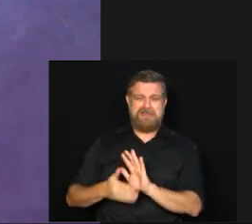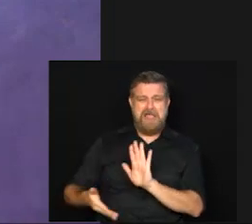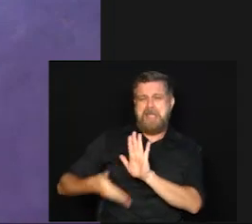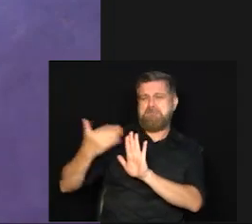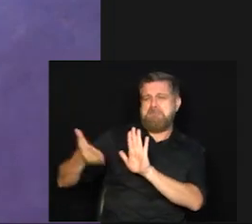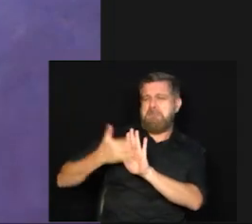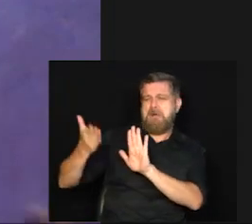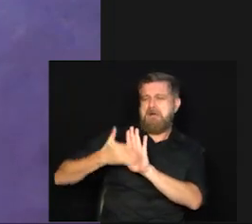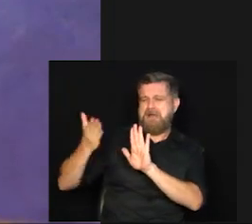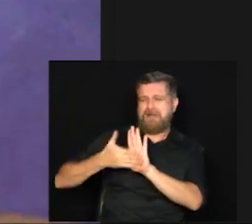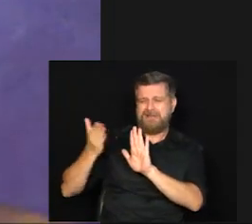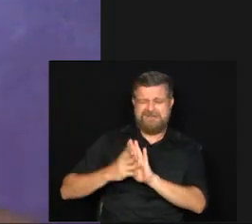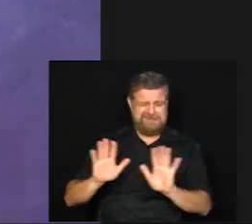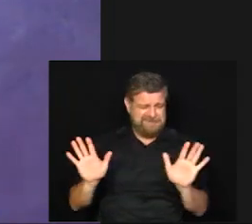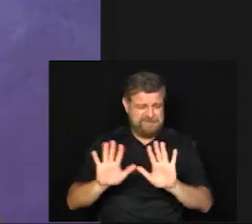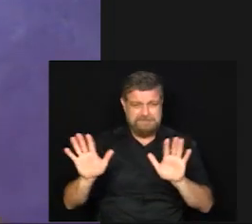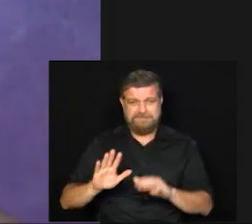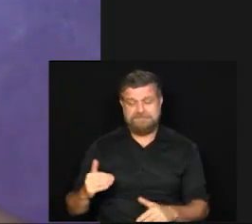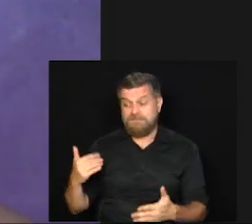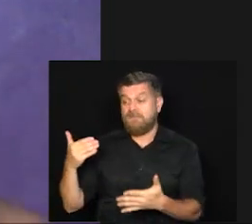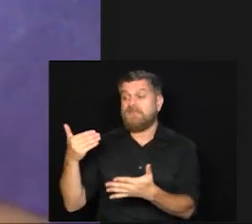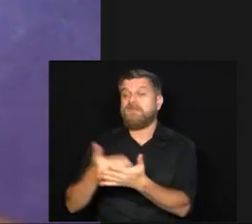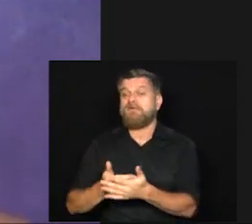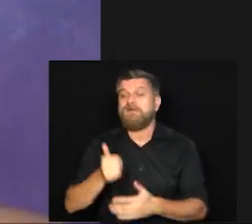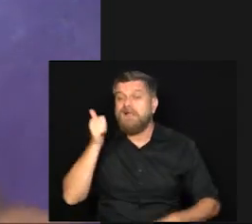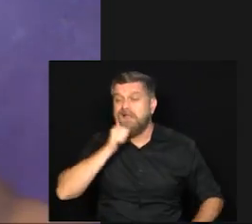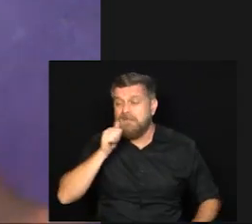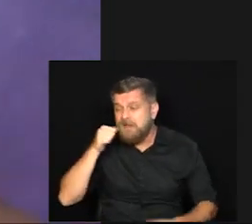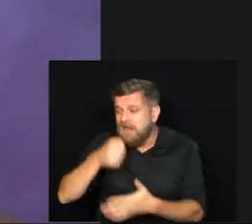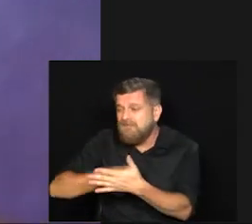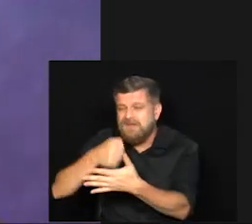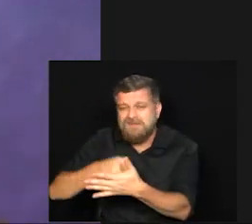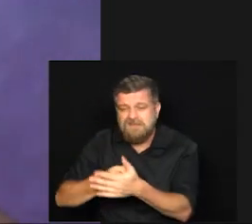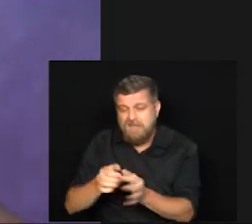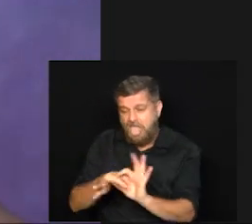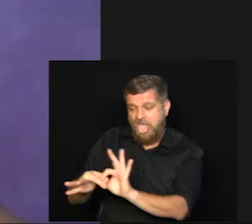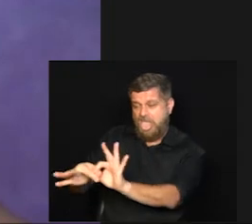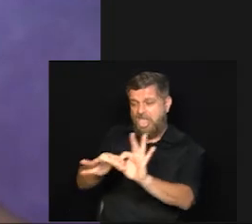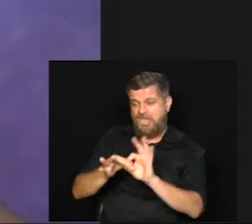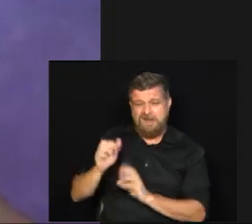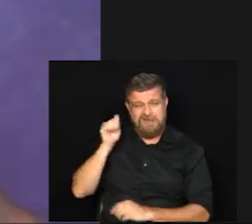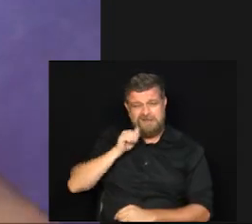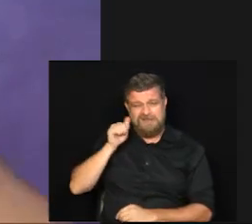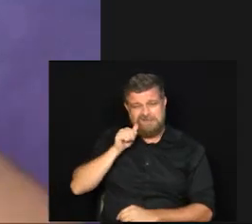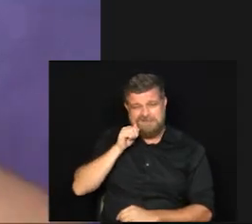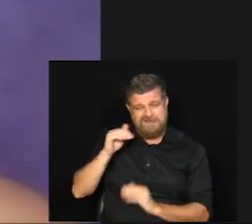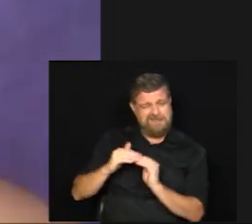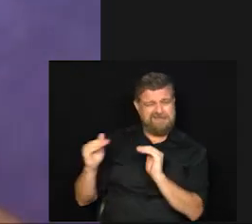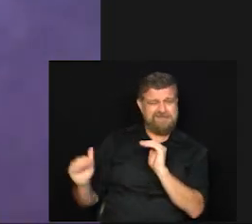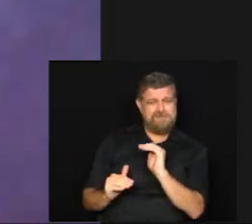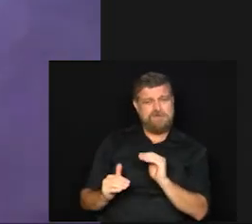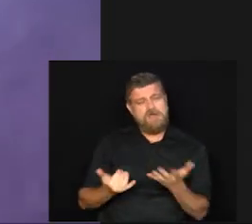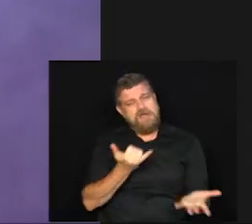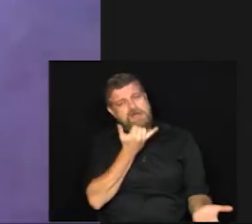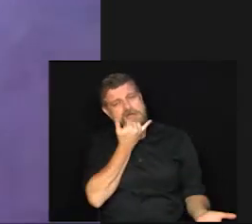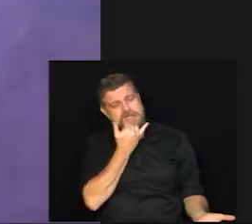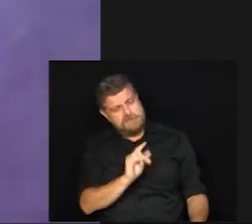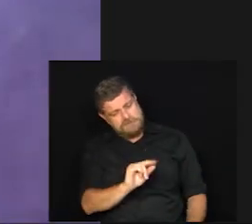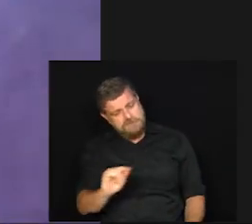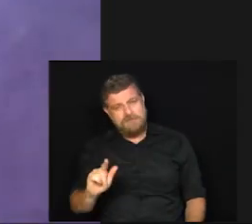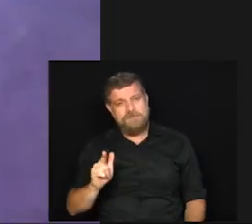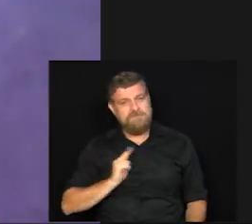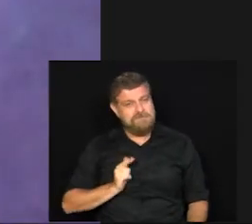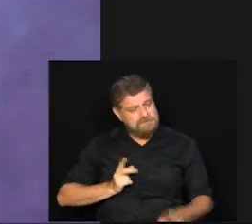moda, quero ver até quando isso vai durar, elas se juntando pra... Cara, desculpa, mas vai